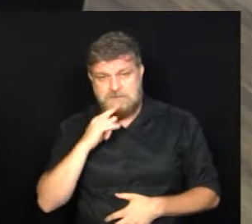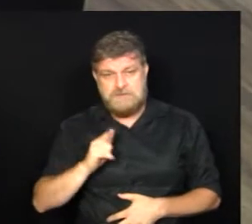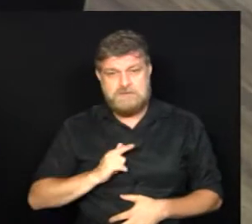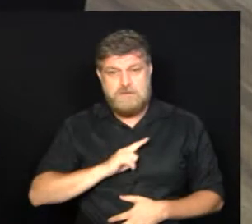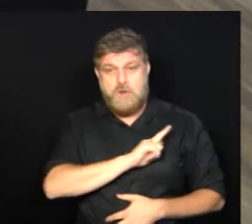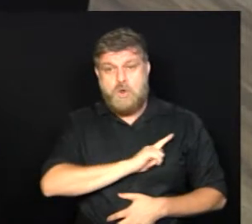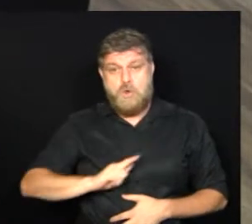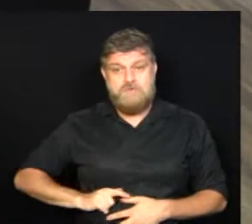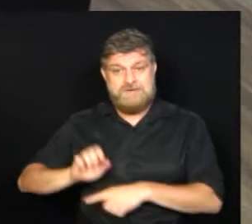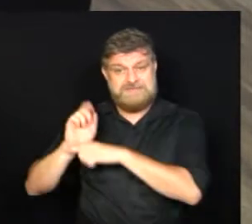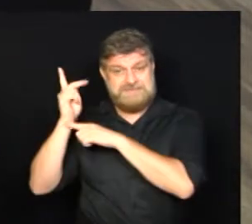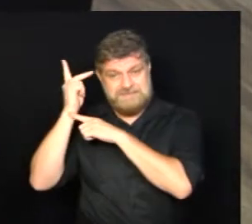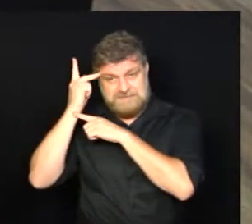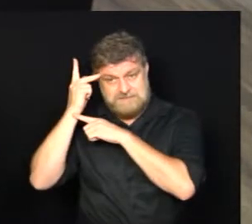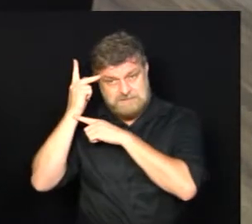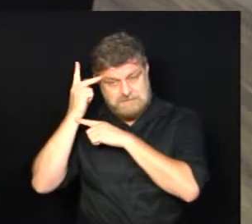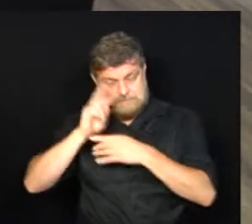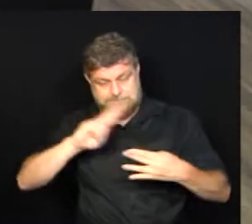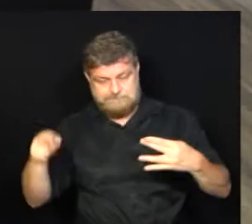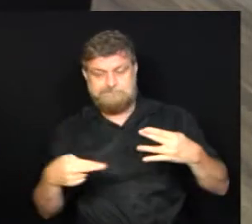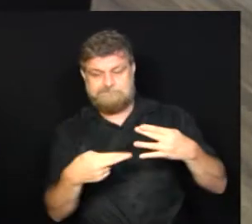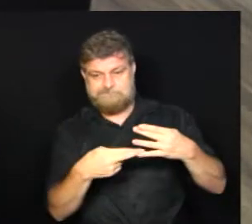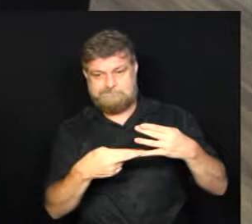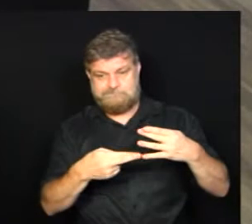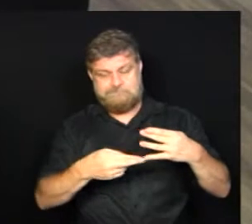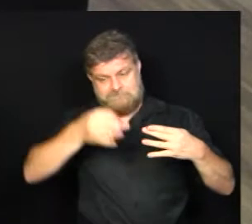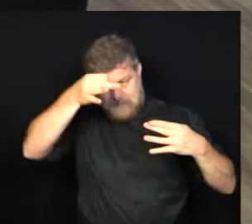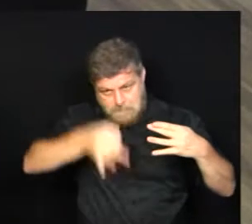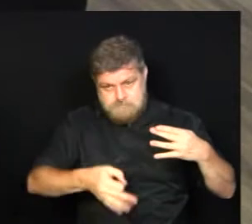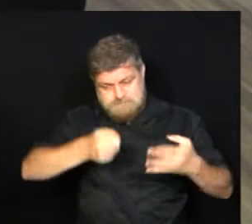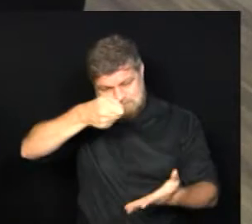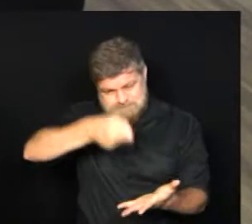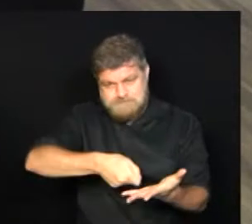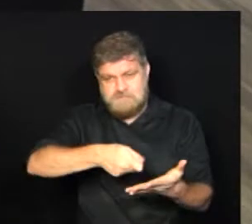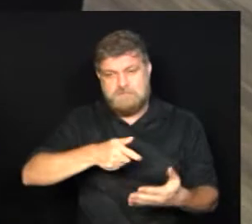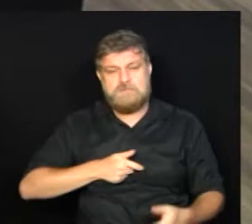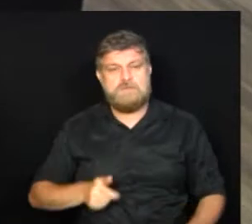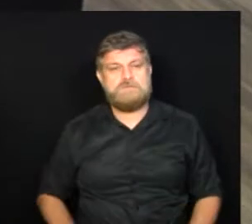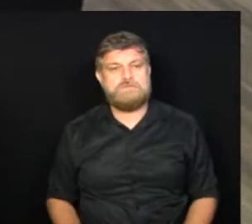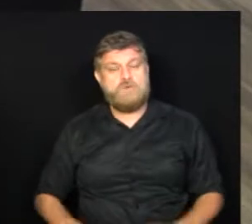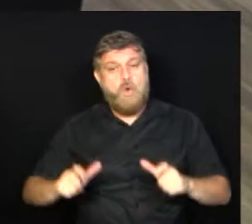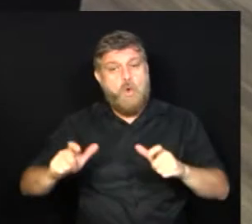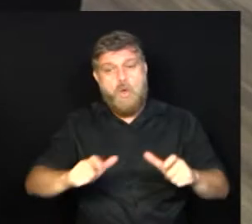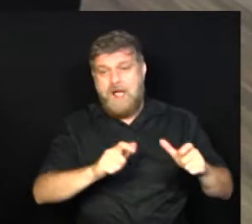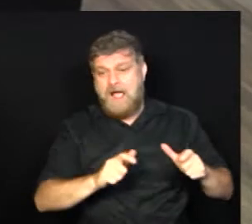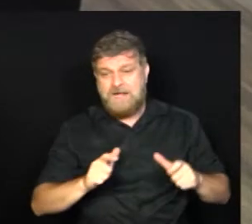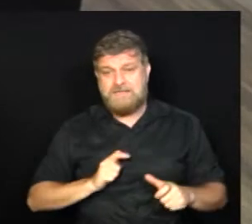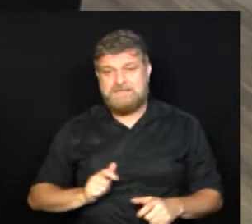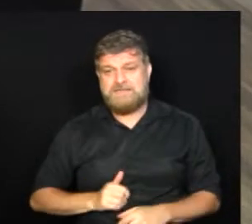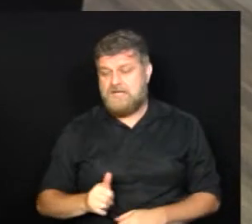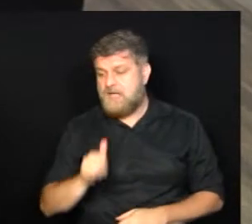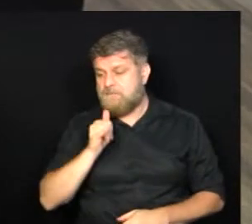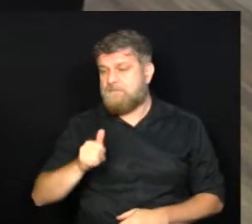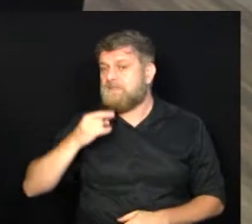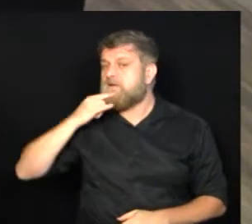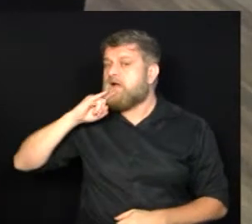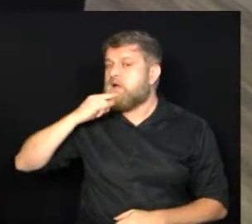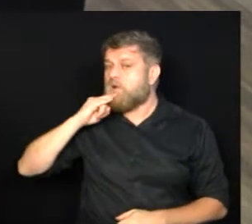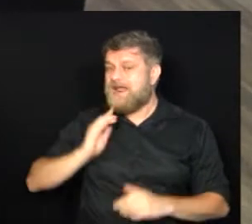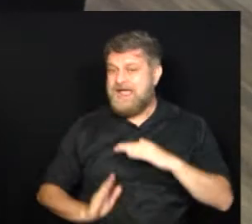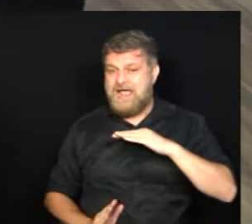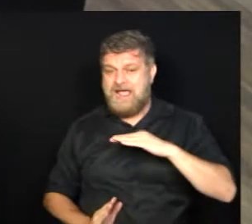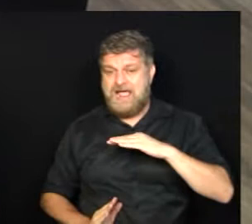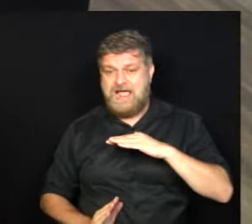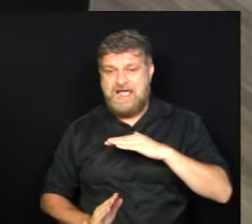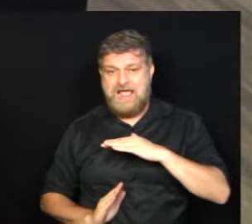governo do estado ganhou a liminar. Então, os estabelecimentos podem servir bebida alcoólica apenas após